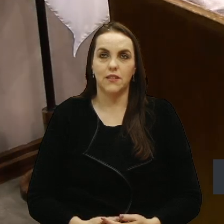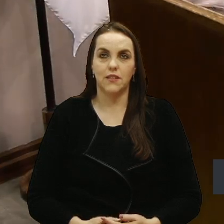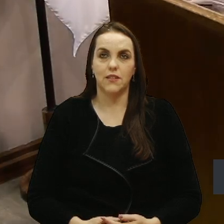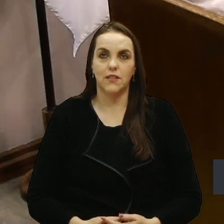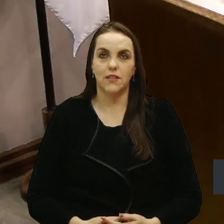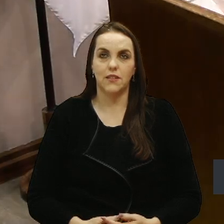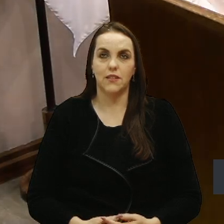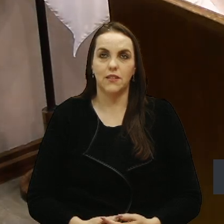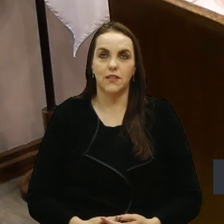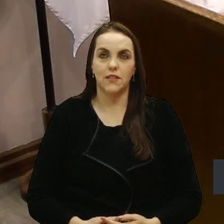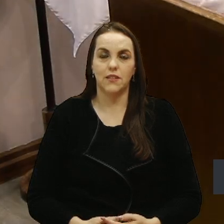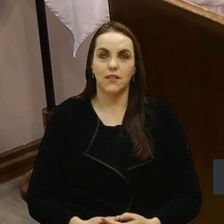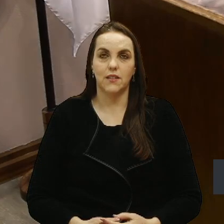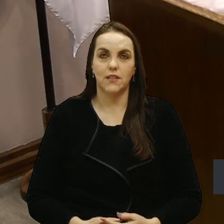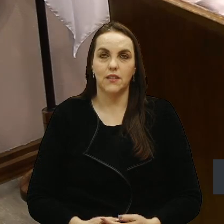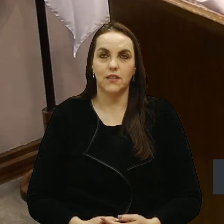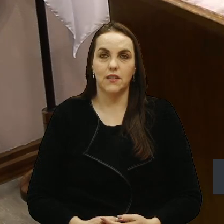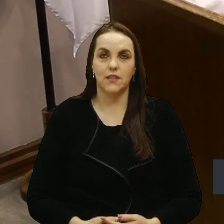Tá.